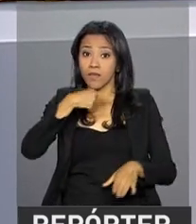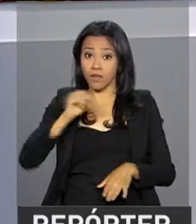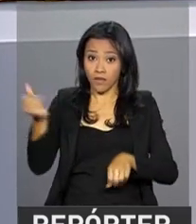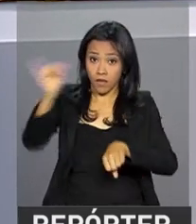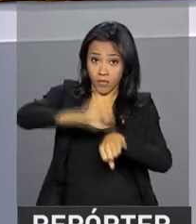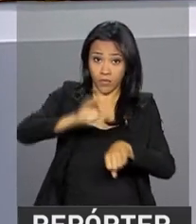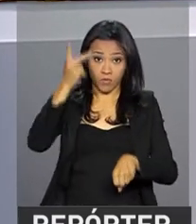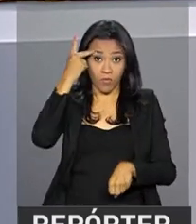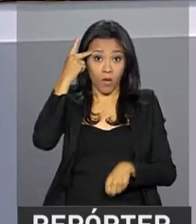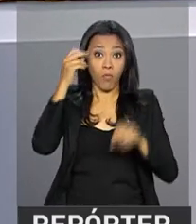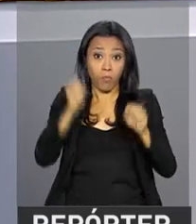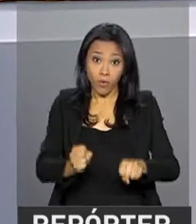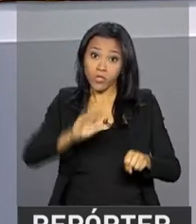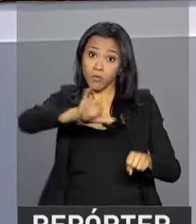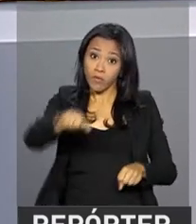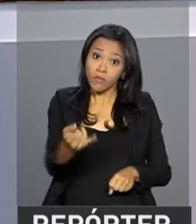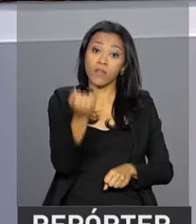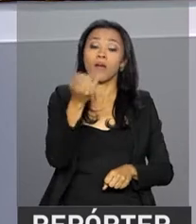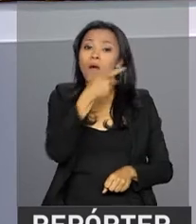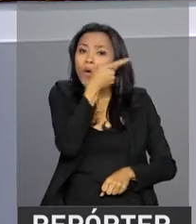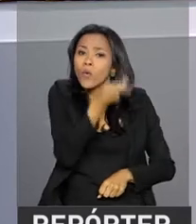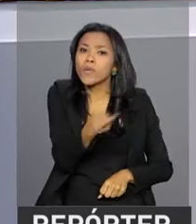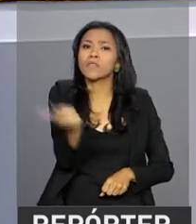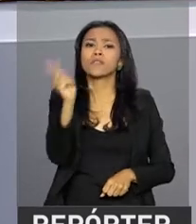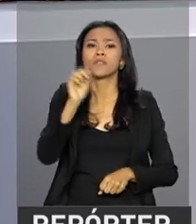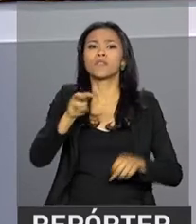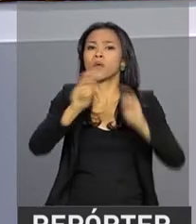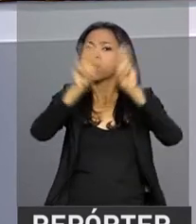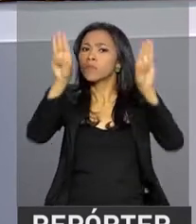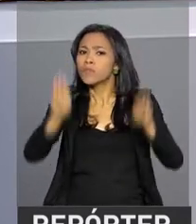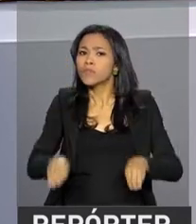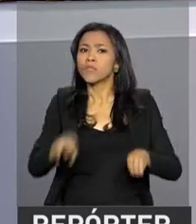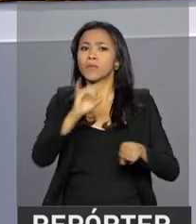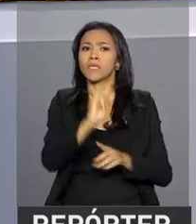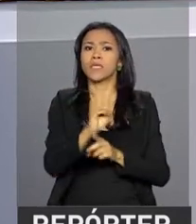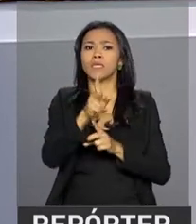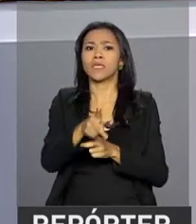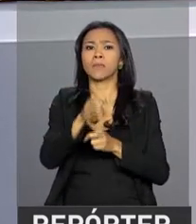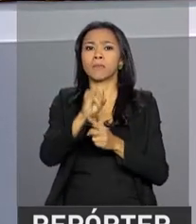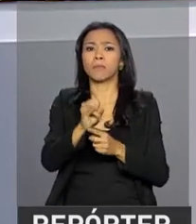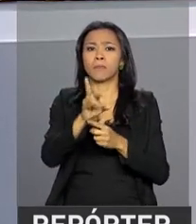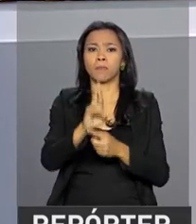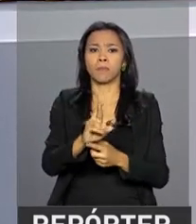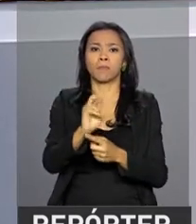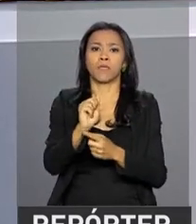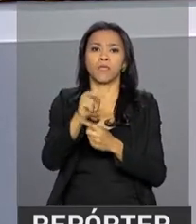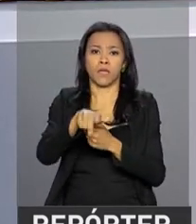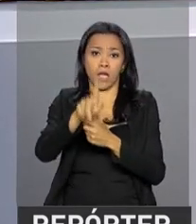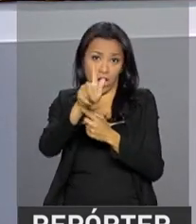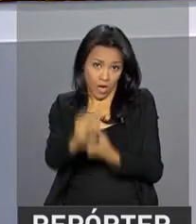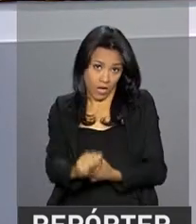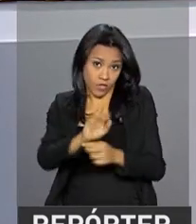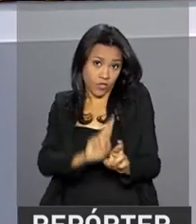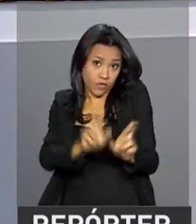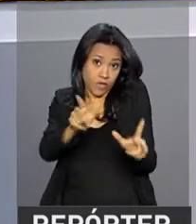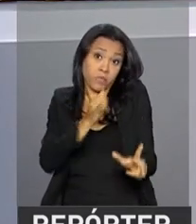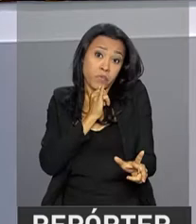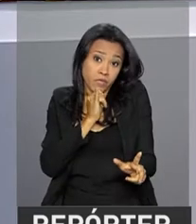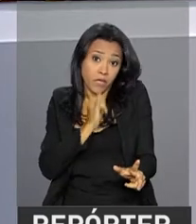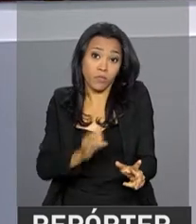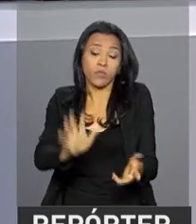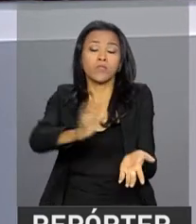capital paulista pode aproveitar para conhecer parte do acervo do Museu do Ipiranga de uma maneira diferente, como, por